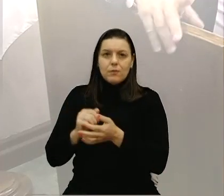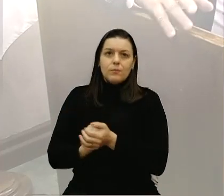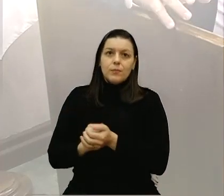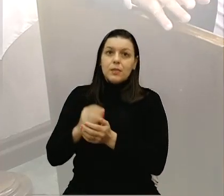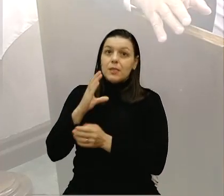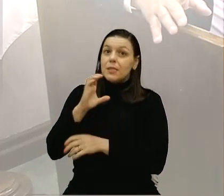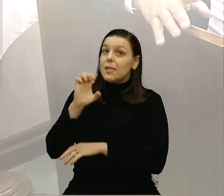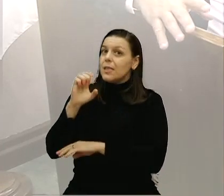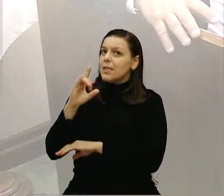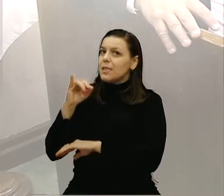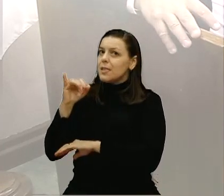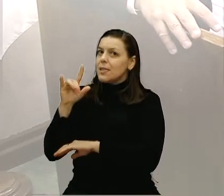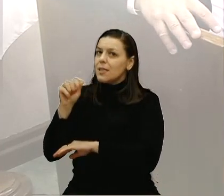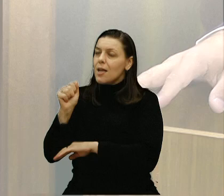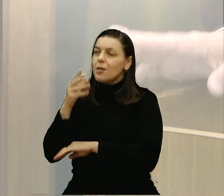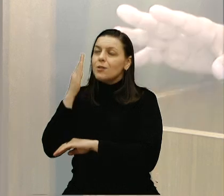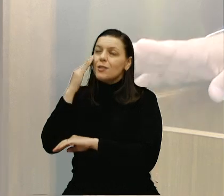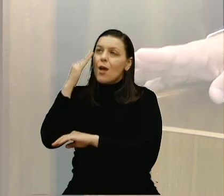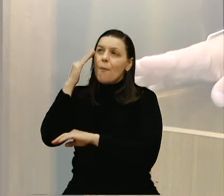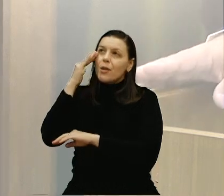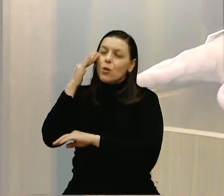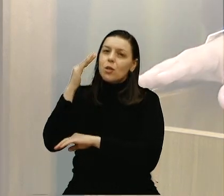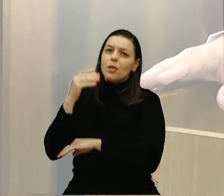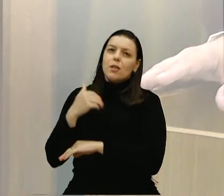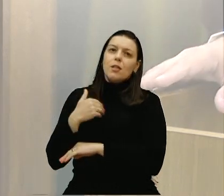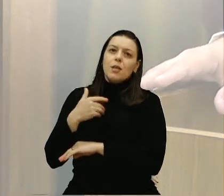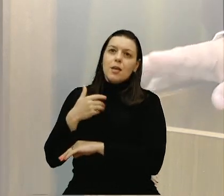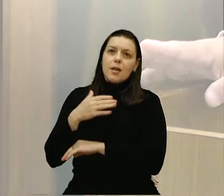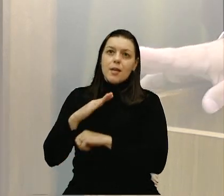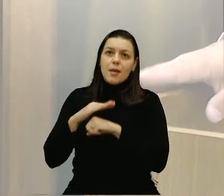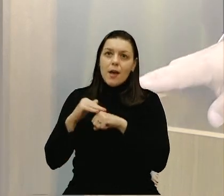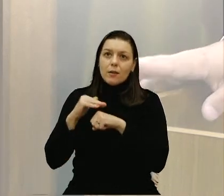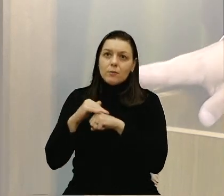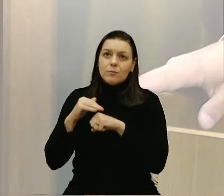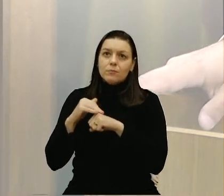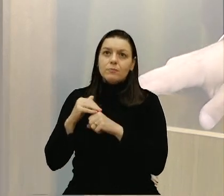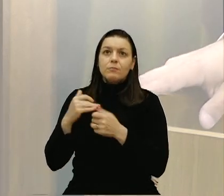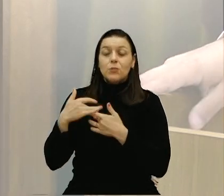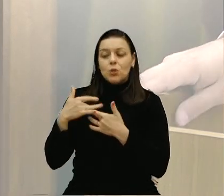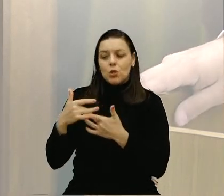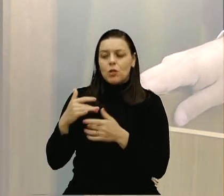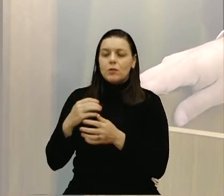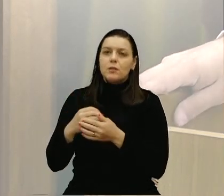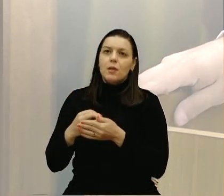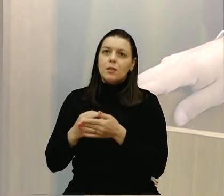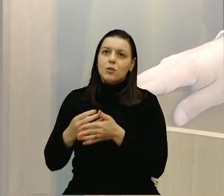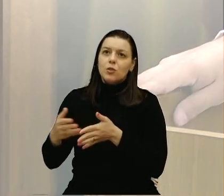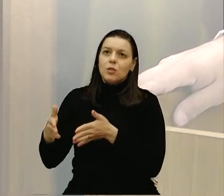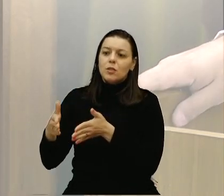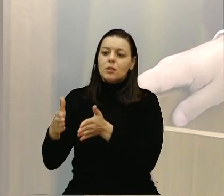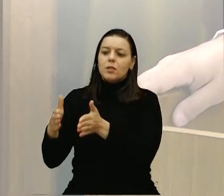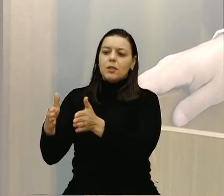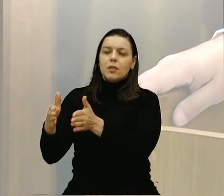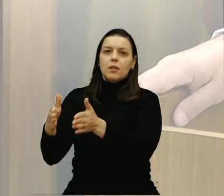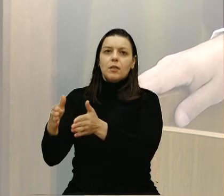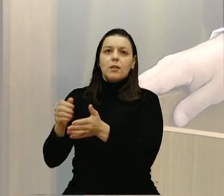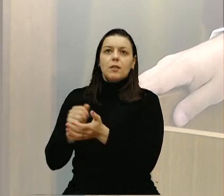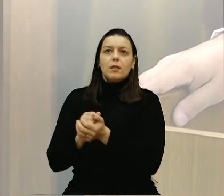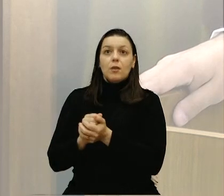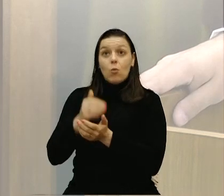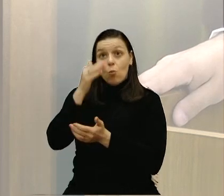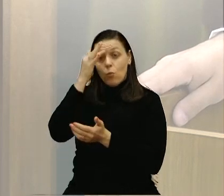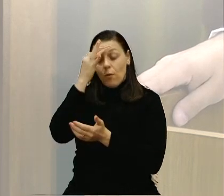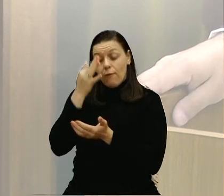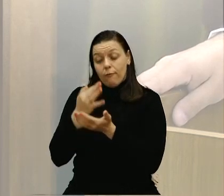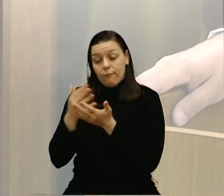conhecida por sua sabedoria, generosidade e pela forma como guia seus seguidores, com